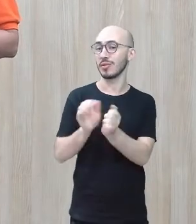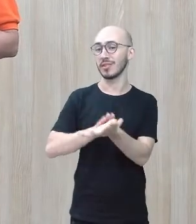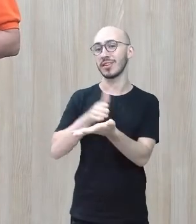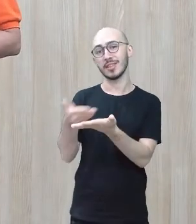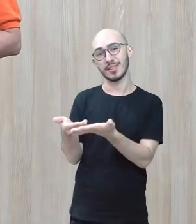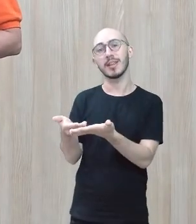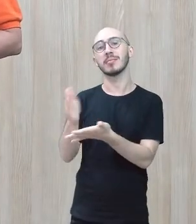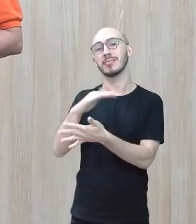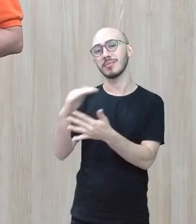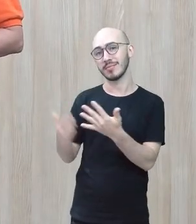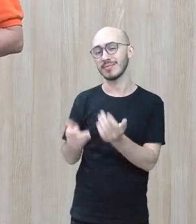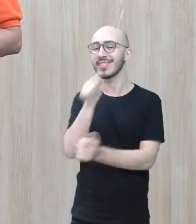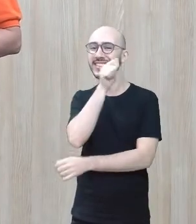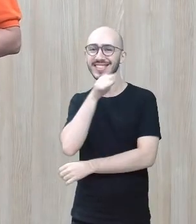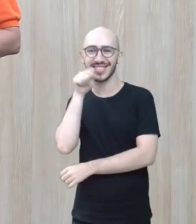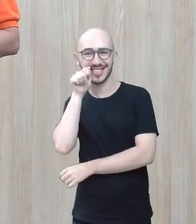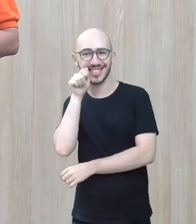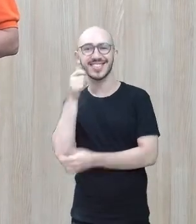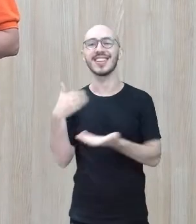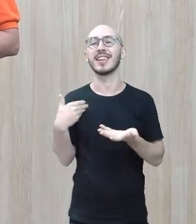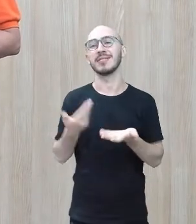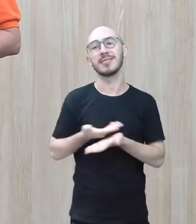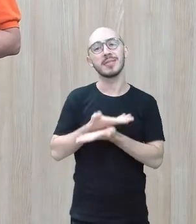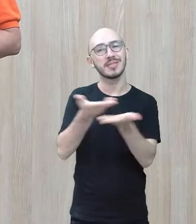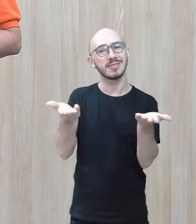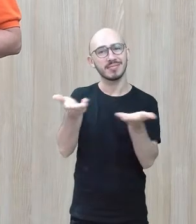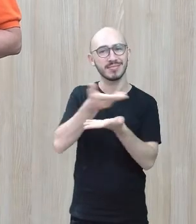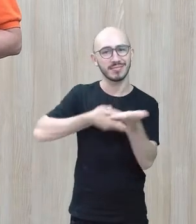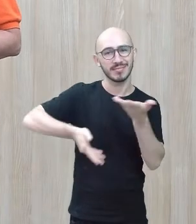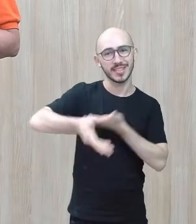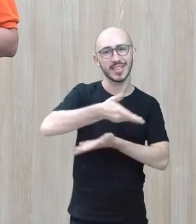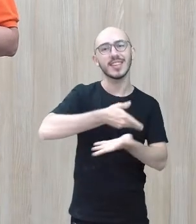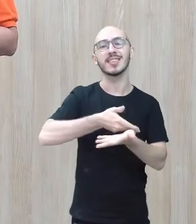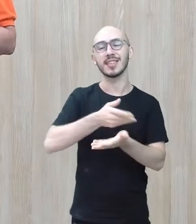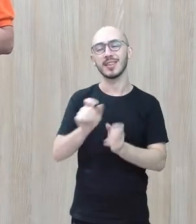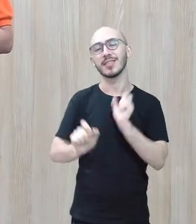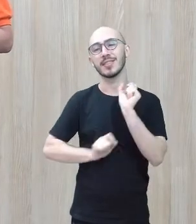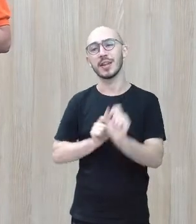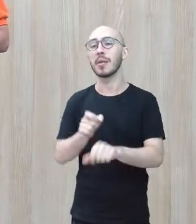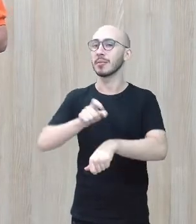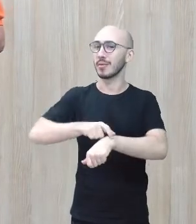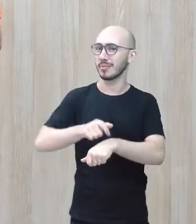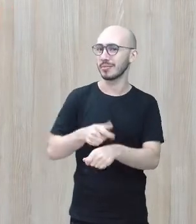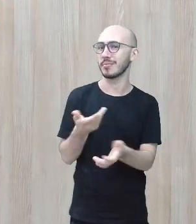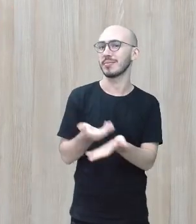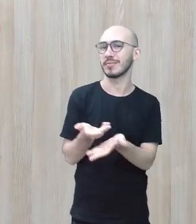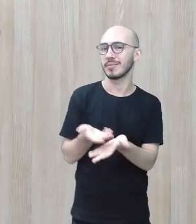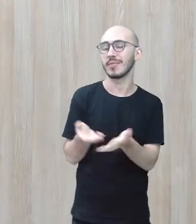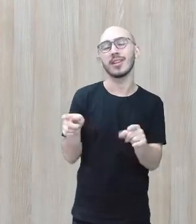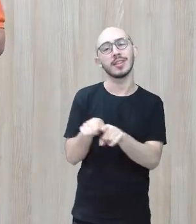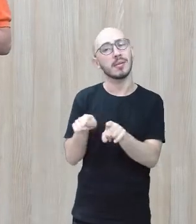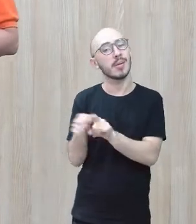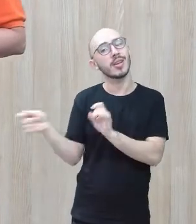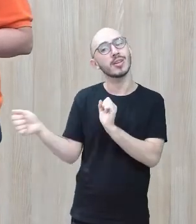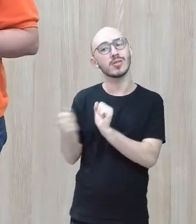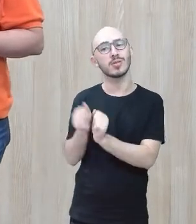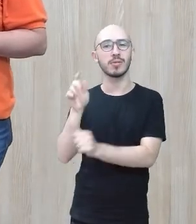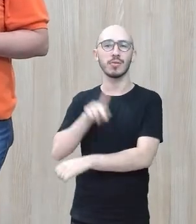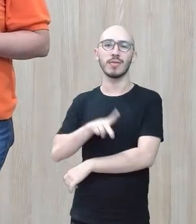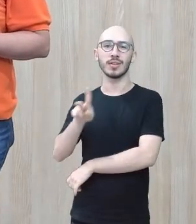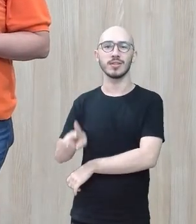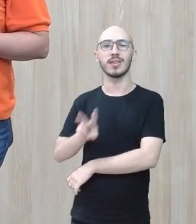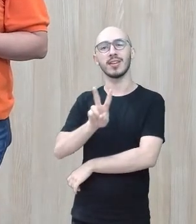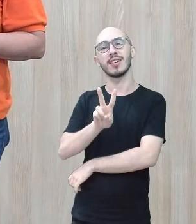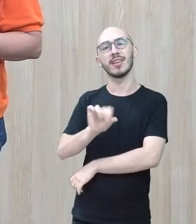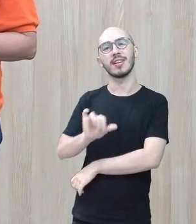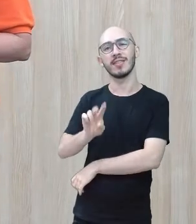intérprete Anderson, que estará transmitindo, não é? Para nós esse momento de aula. A professora Vivi também está conosco aqui